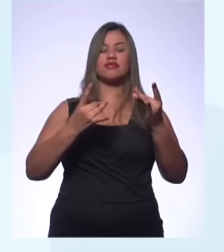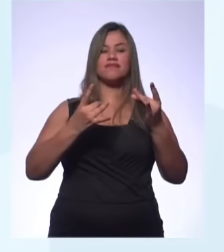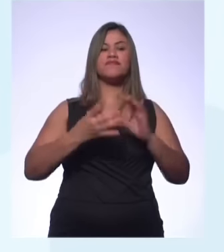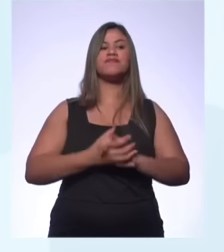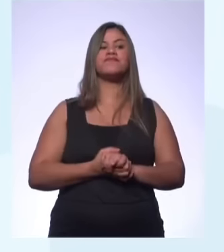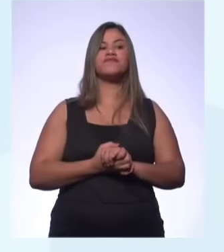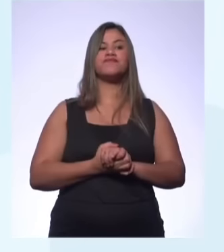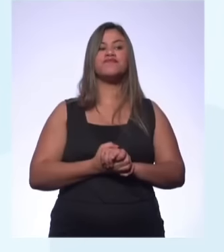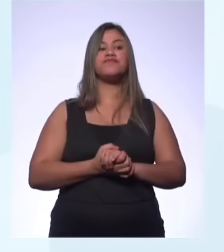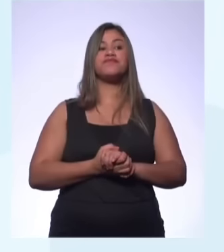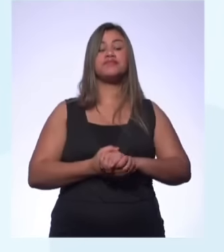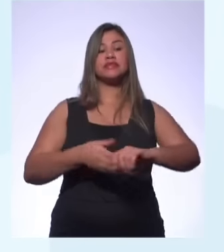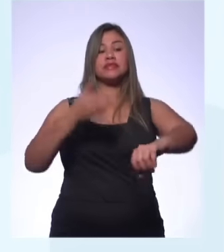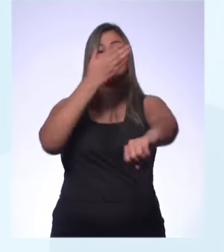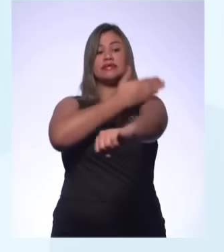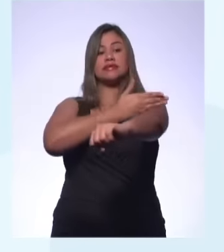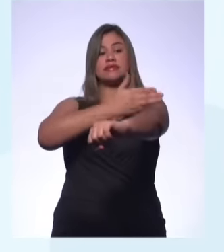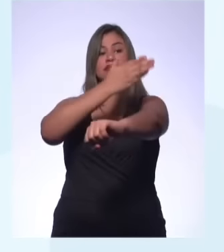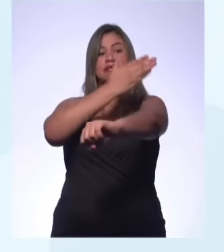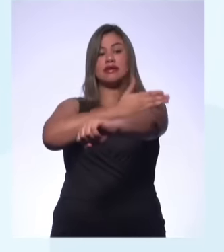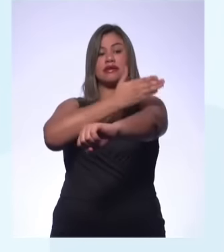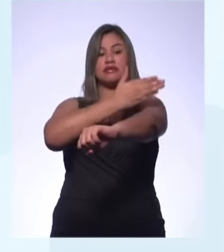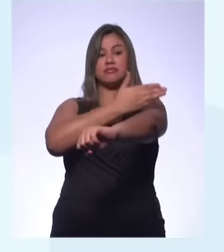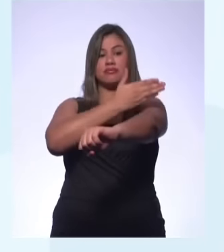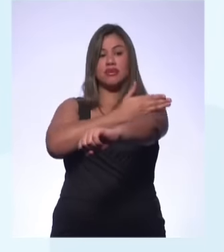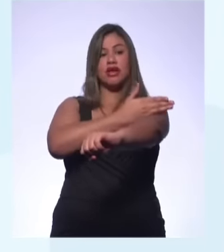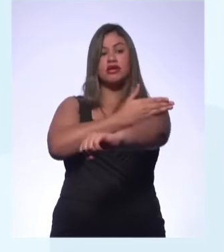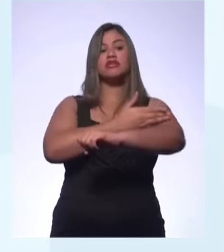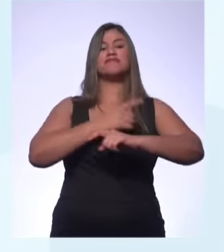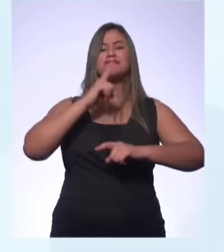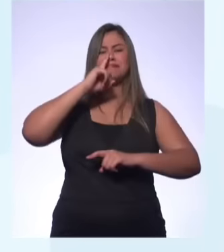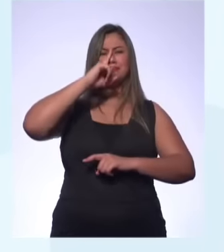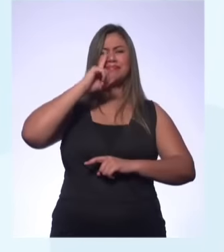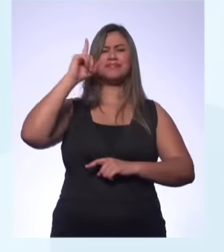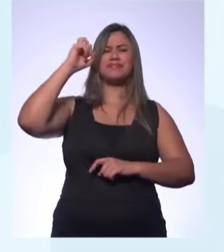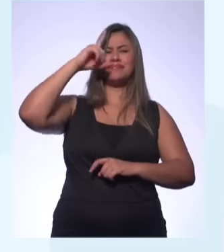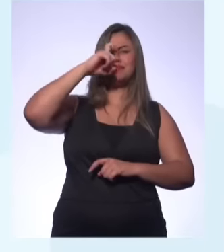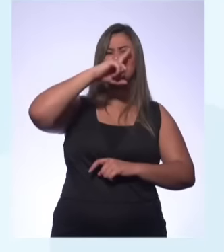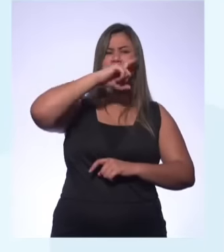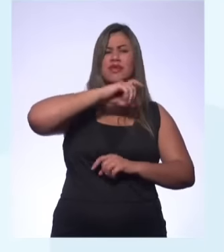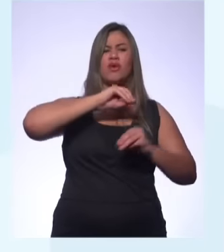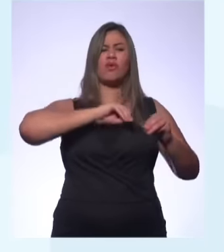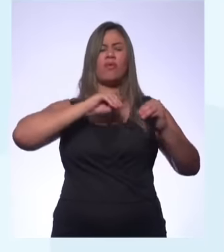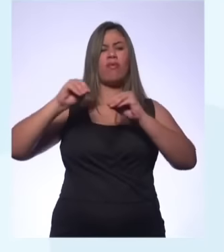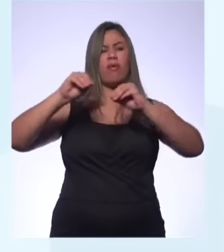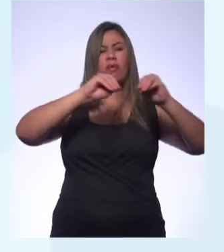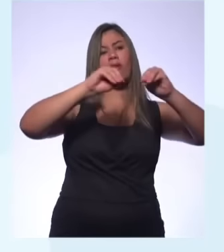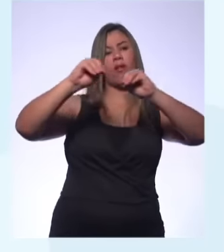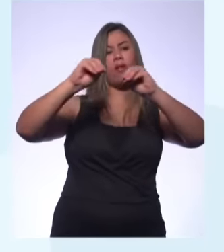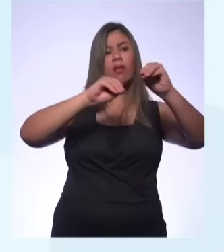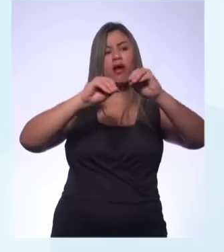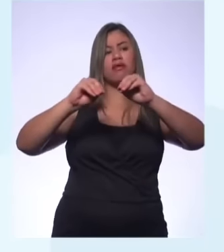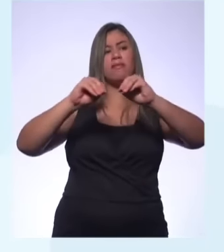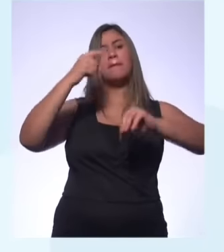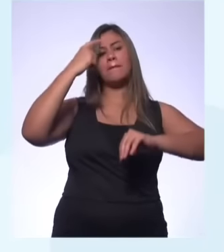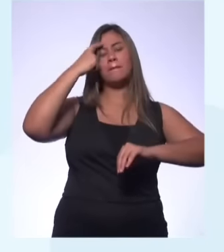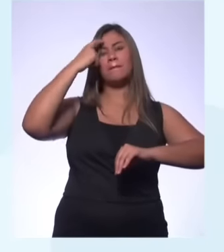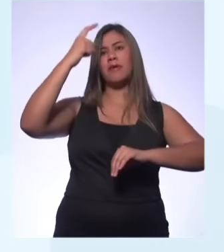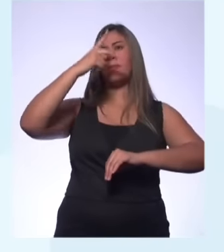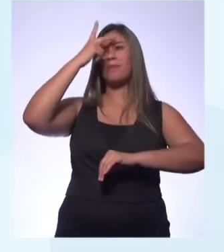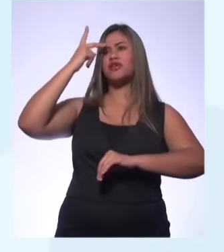participe. Durante a Idade Média, os perigos e dificuldades de locomoção não impediram